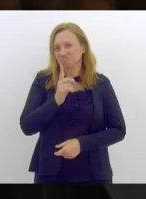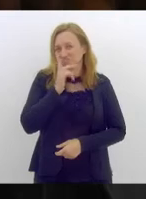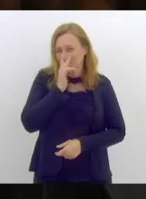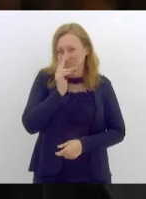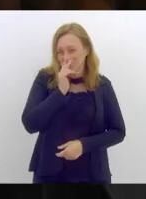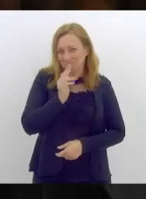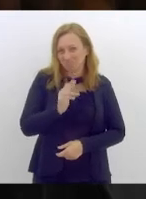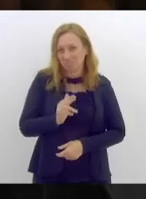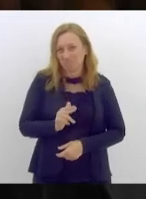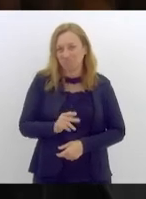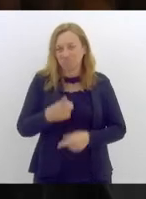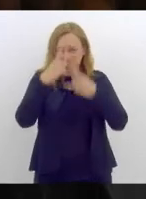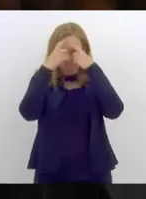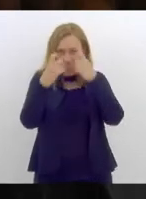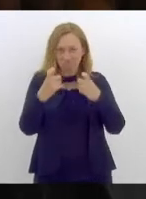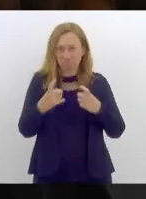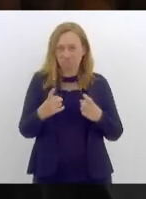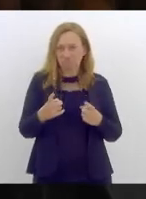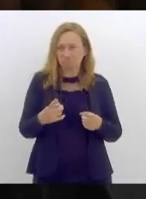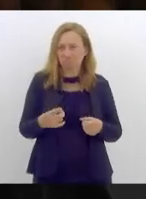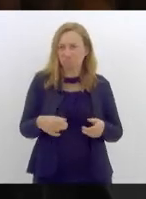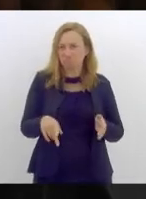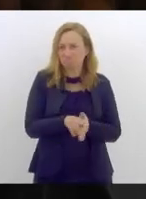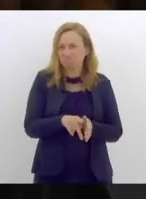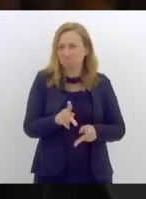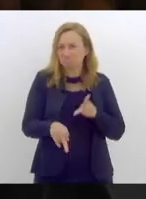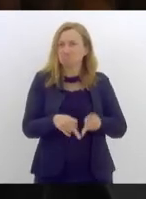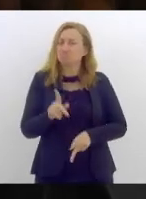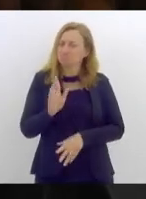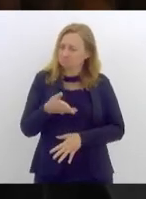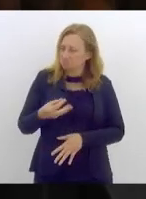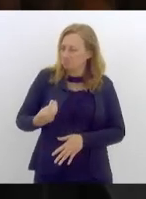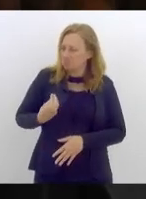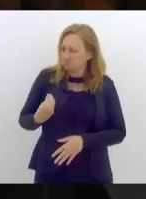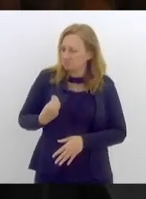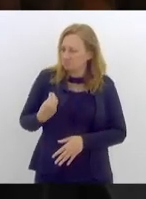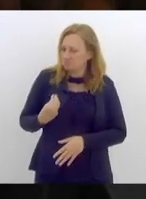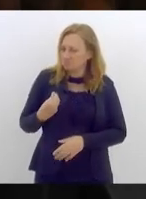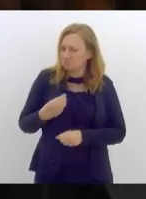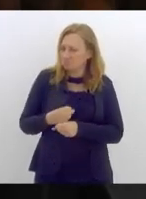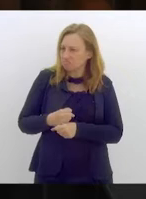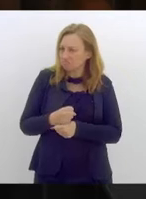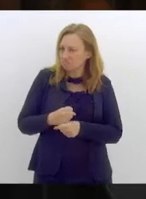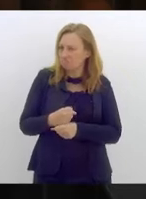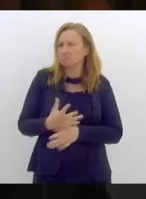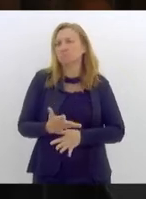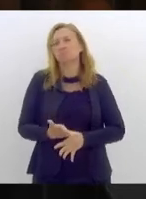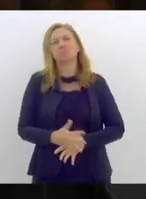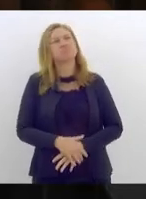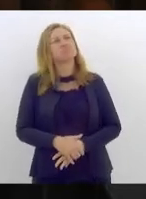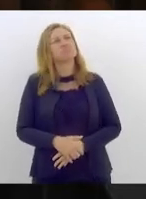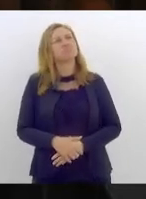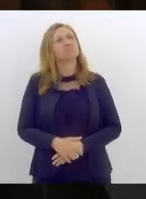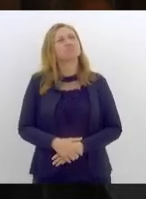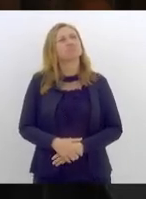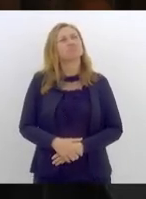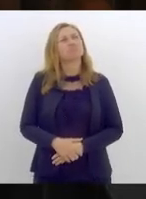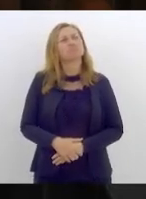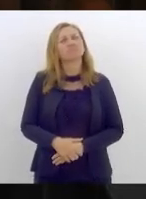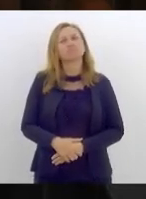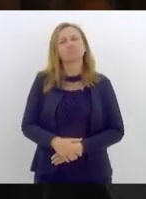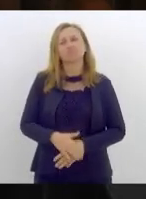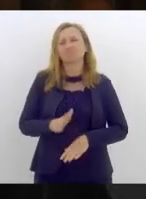a índole do nosso povo e olha que eu já vivi bastante mas isso tá cada vez